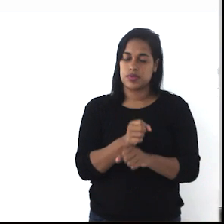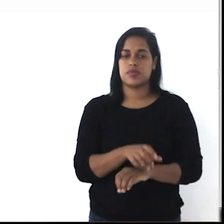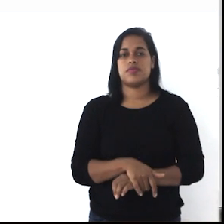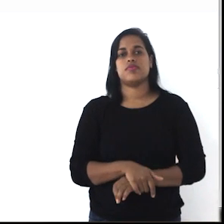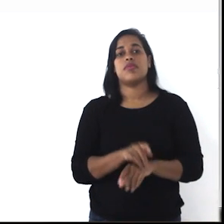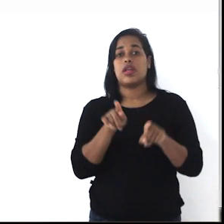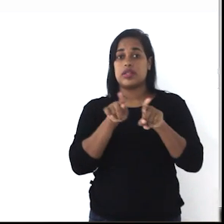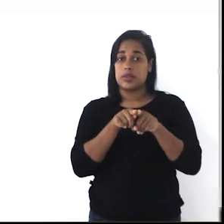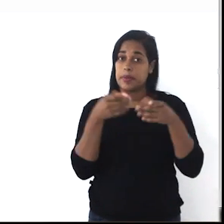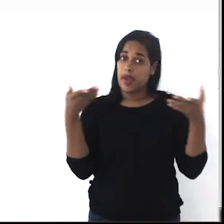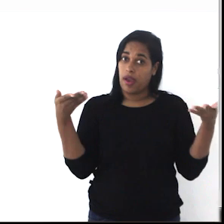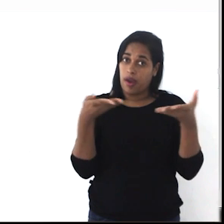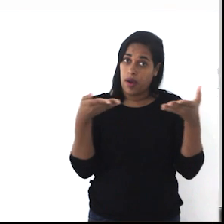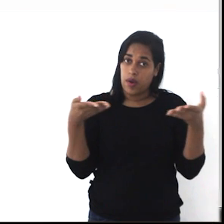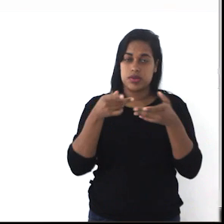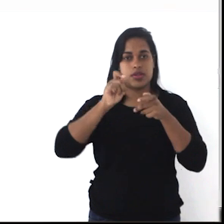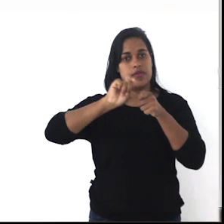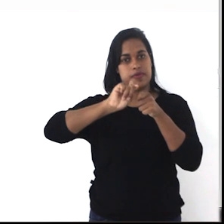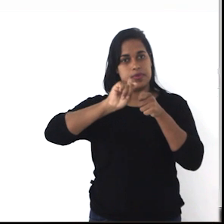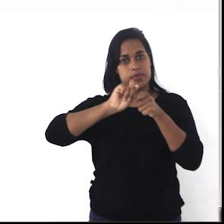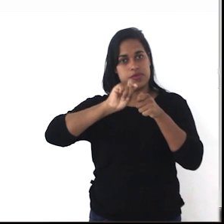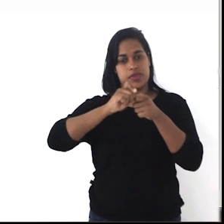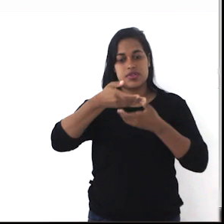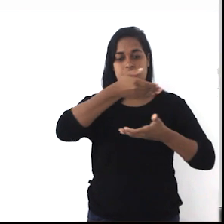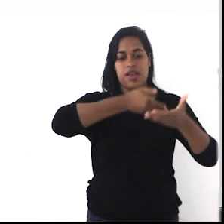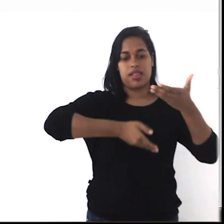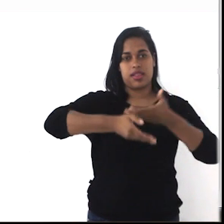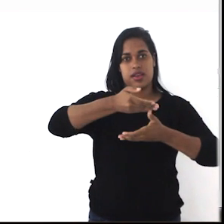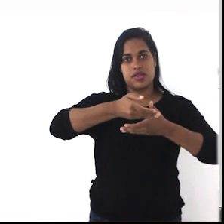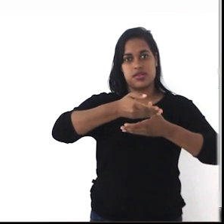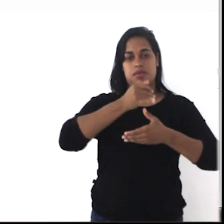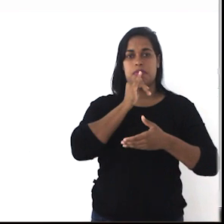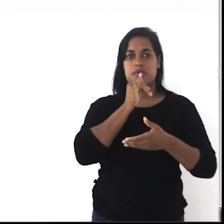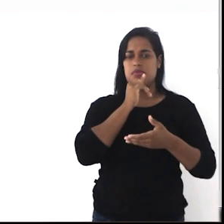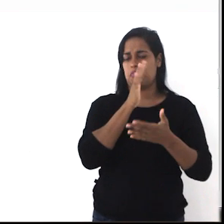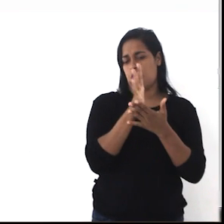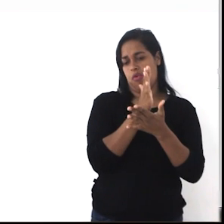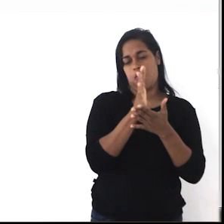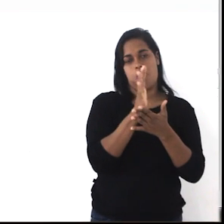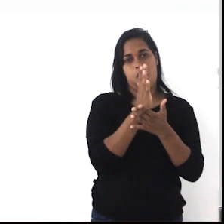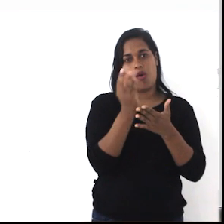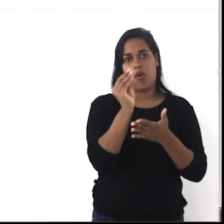E agora vamos fazer a interação. Então eu vou colocar aqui algum código